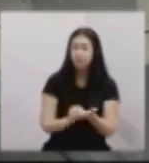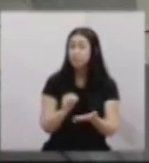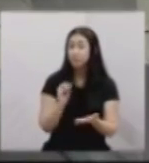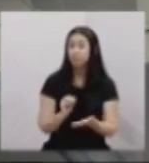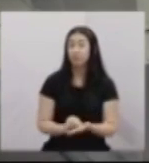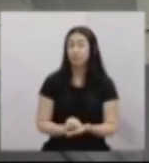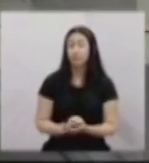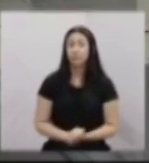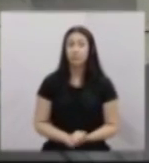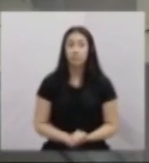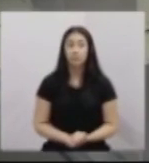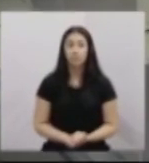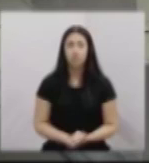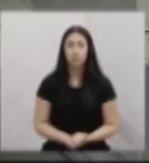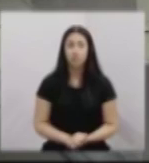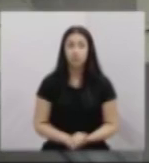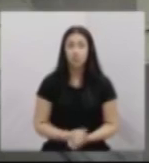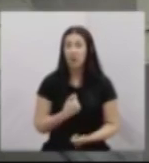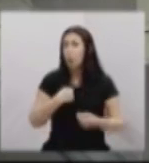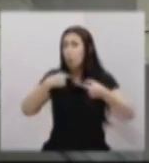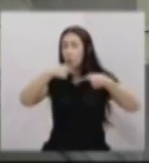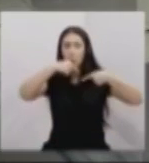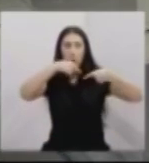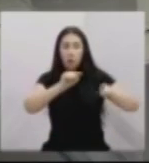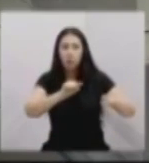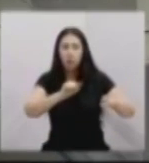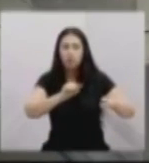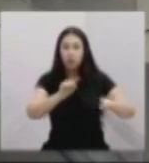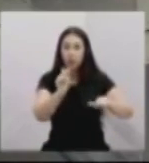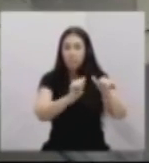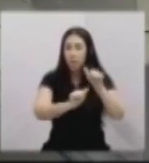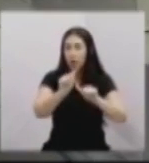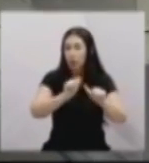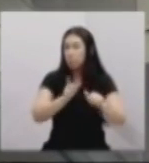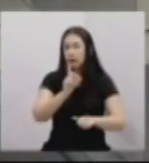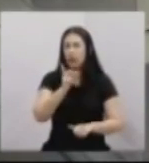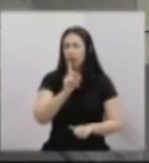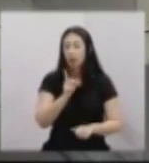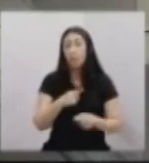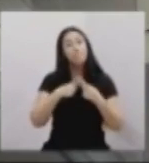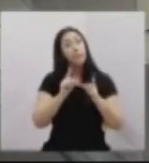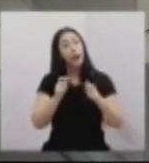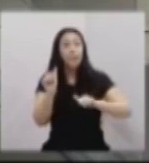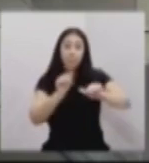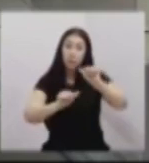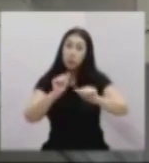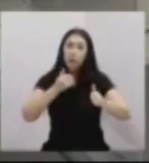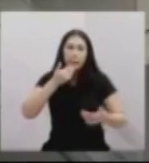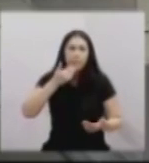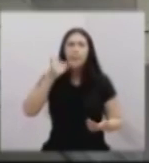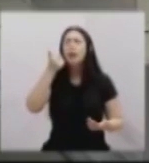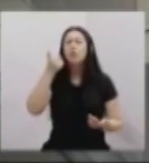decisão. Eu não sou contrário às mudanças, às alterações, desde que elas sejam